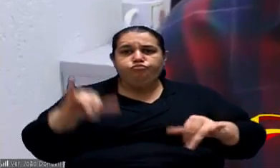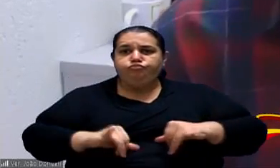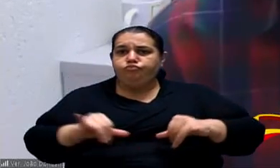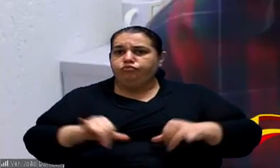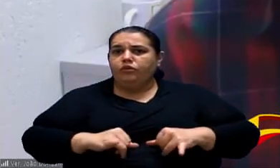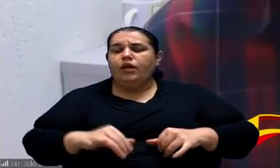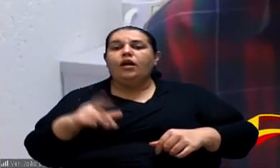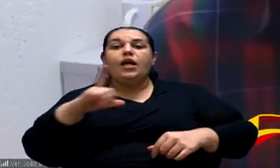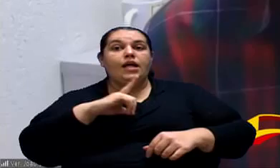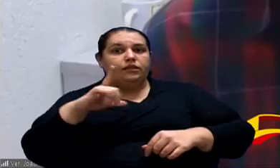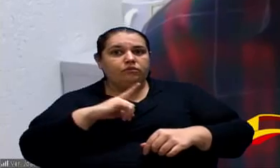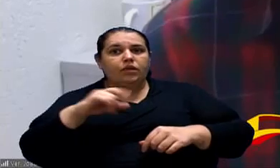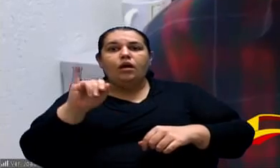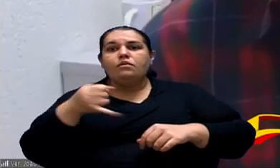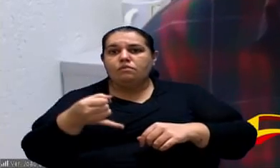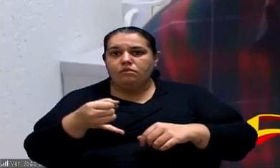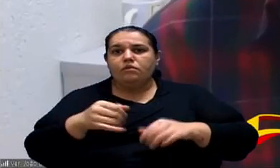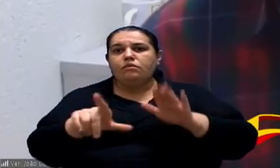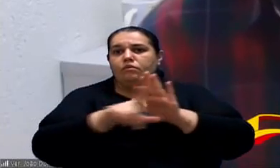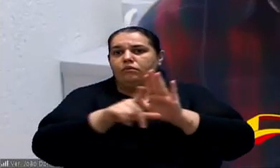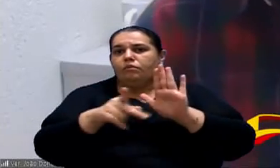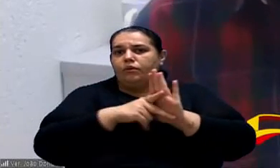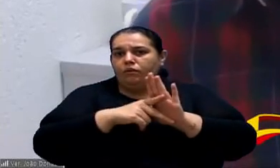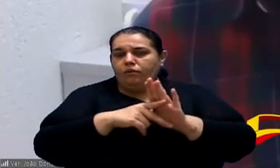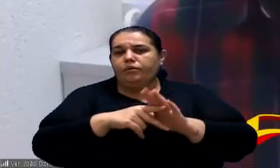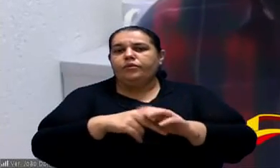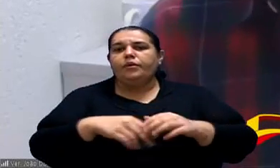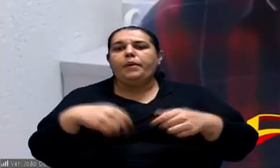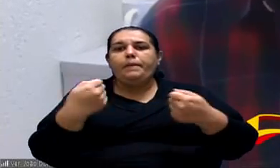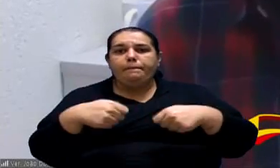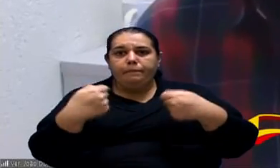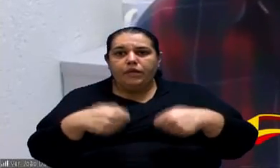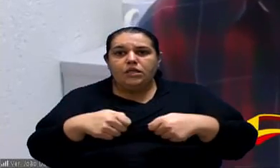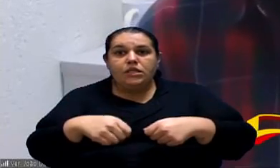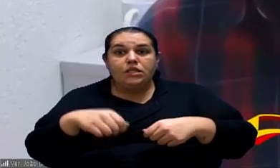Legislação para isso temos, precisa ter